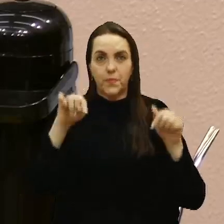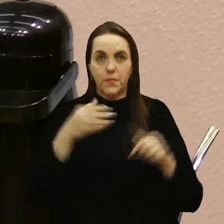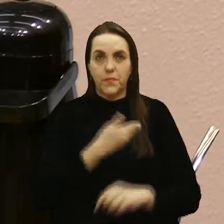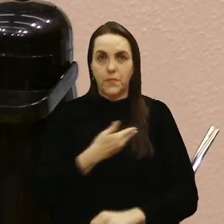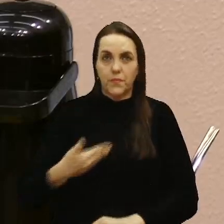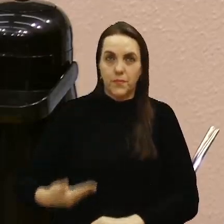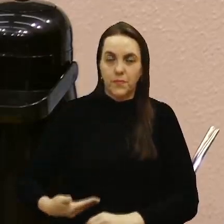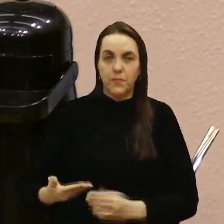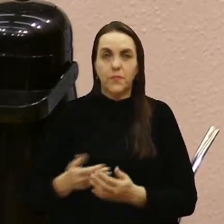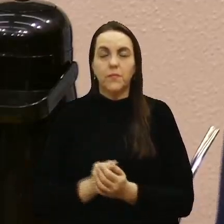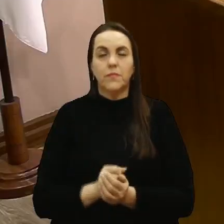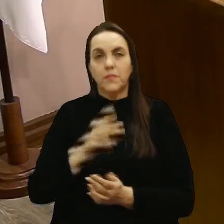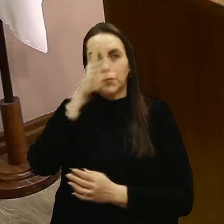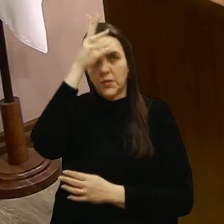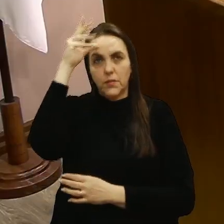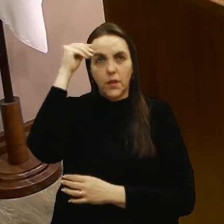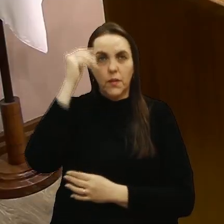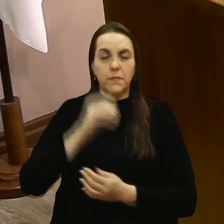Pública Municipal.